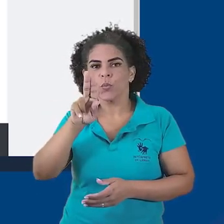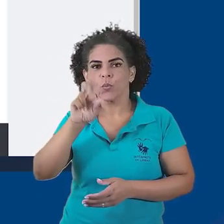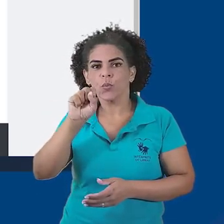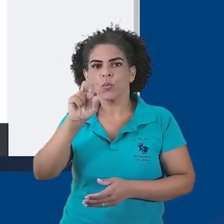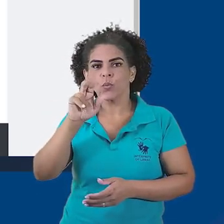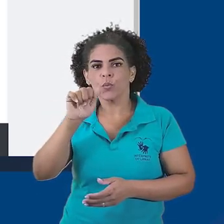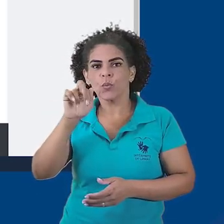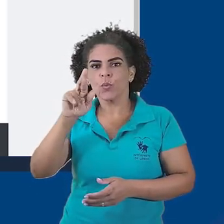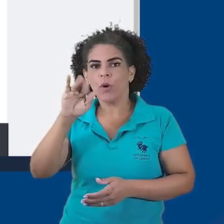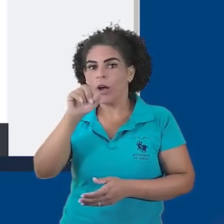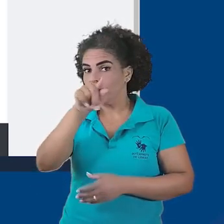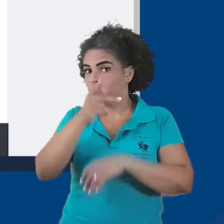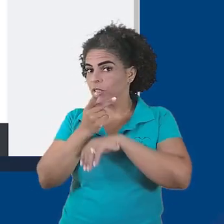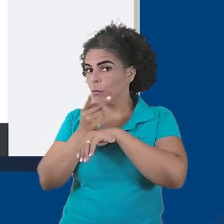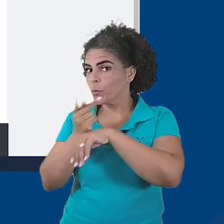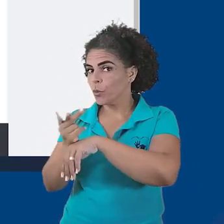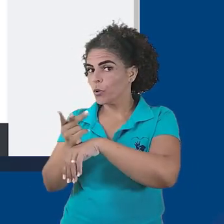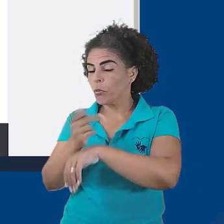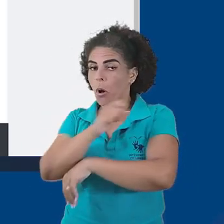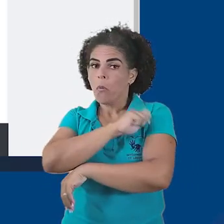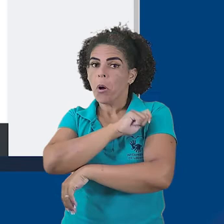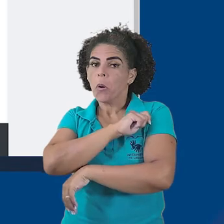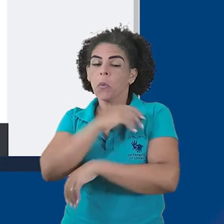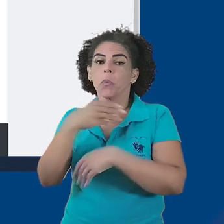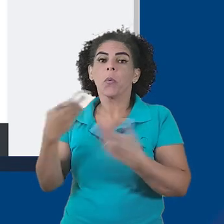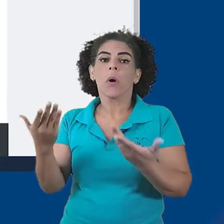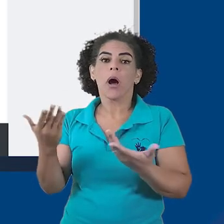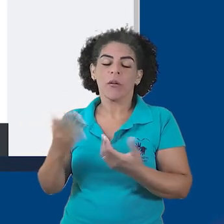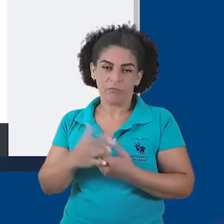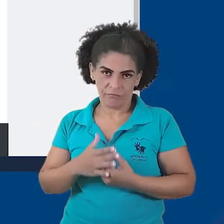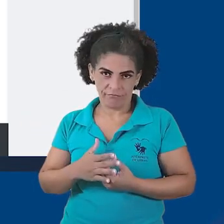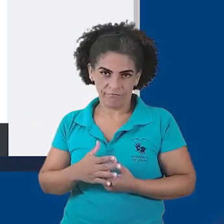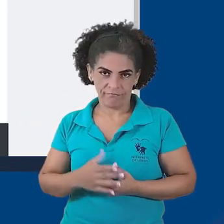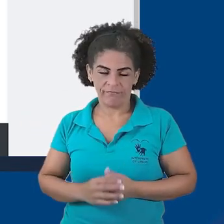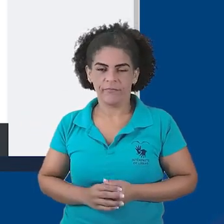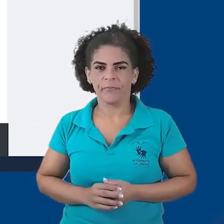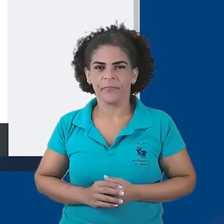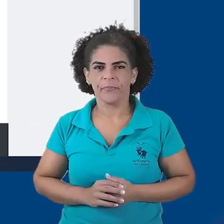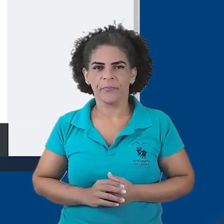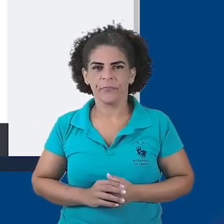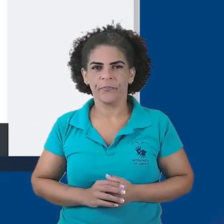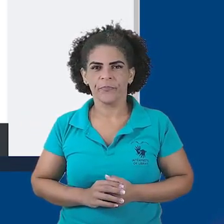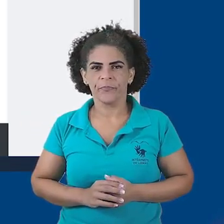e do usuário procurado vamos procurar pelo aluno mudou